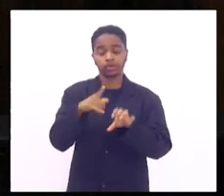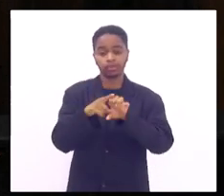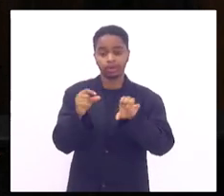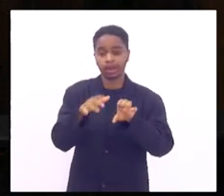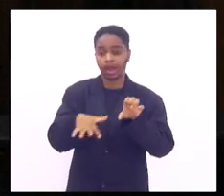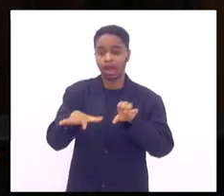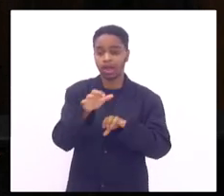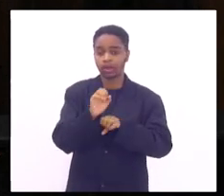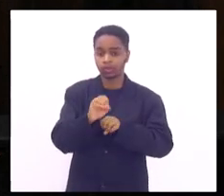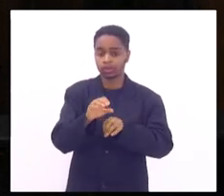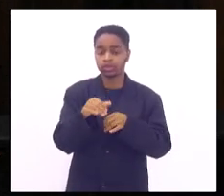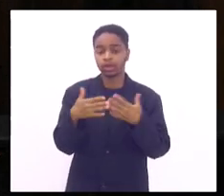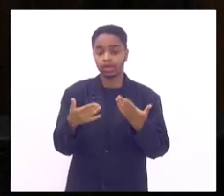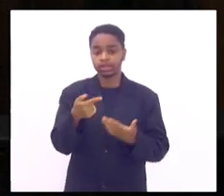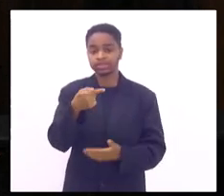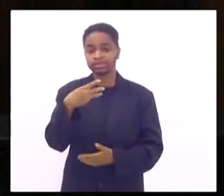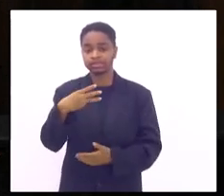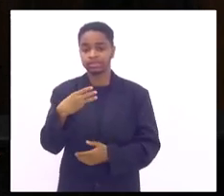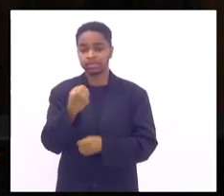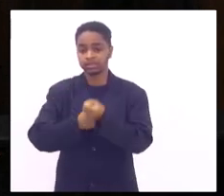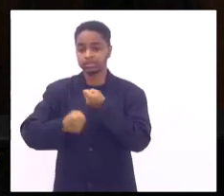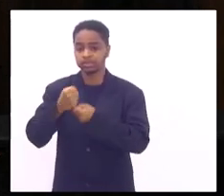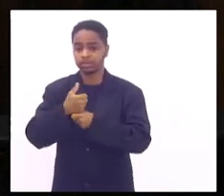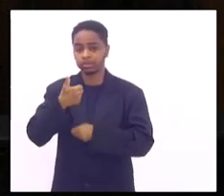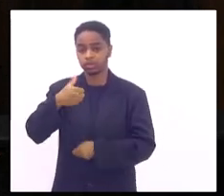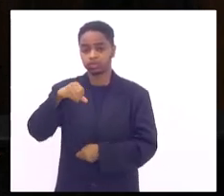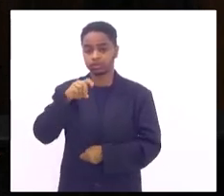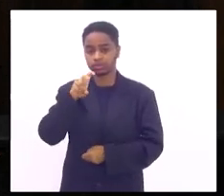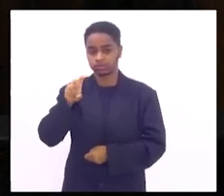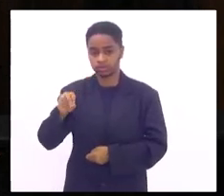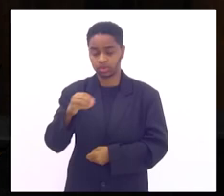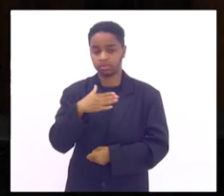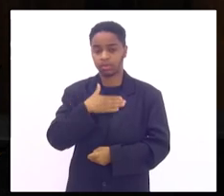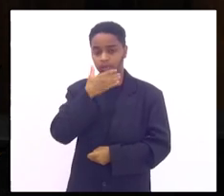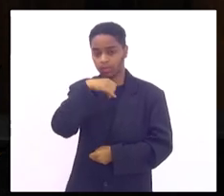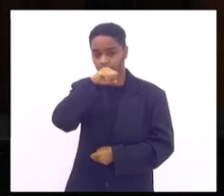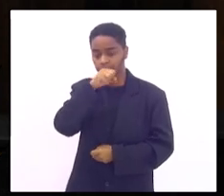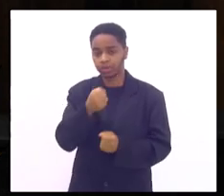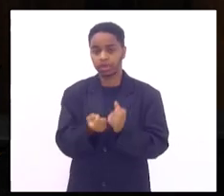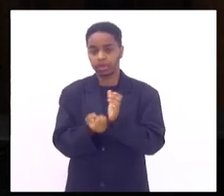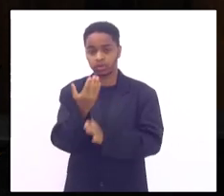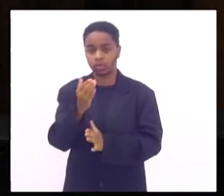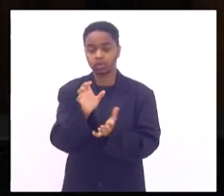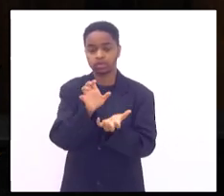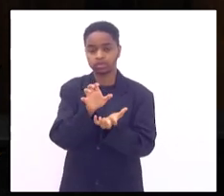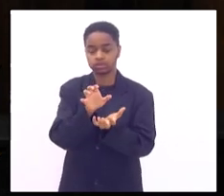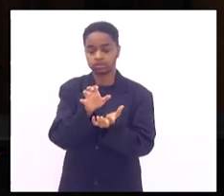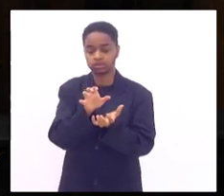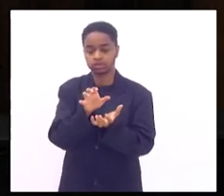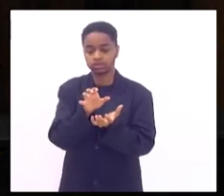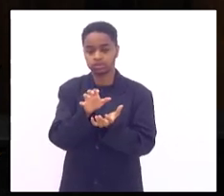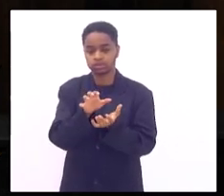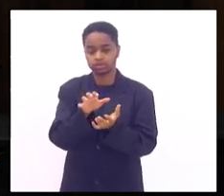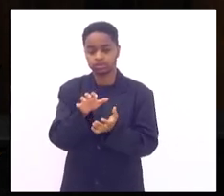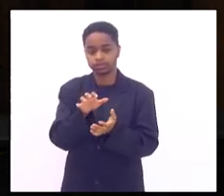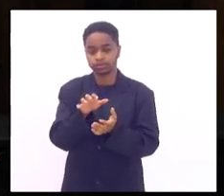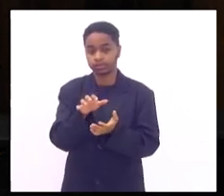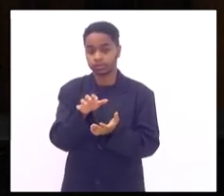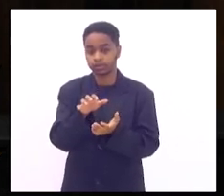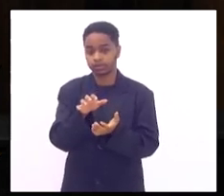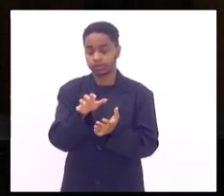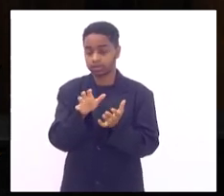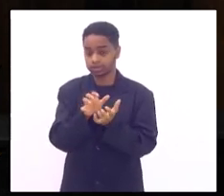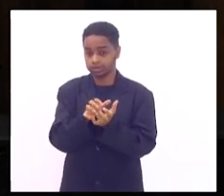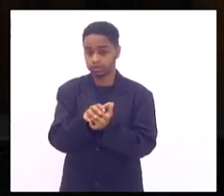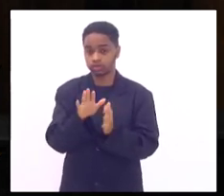educação. Então, há 73 anos atrás, em 1950, ele funda lá em Santa Cruz, pertinho de Campo Grande, a Escola